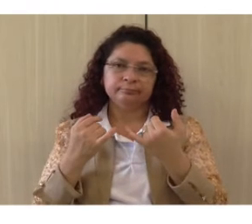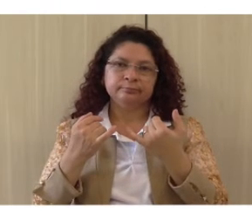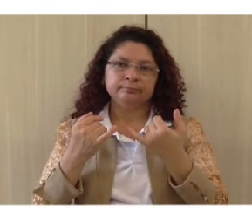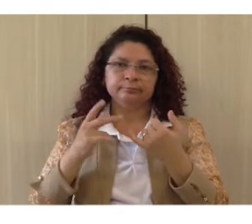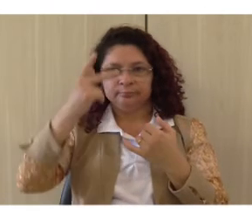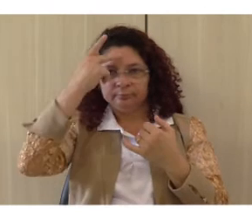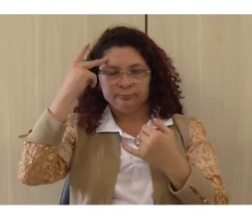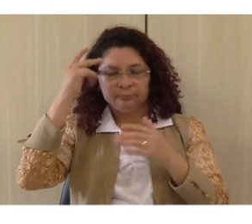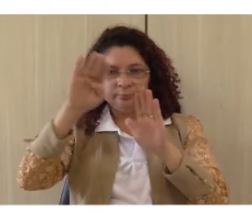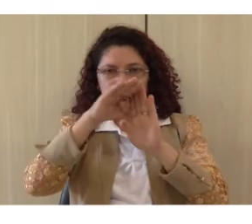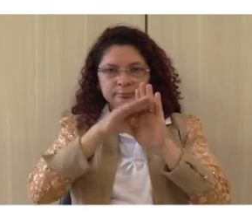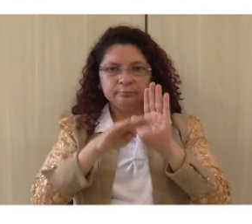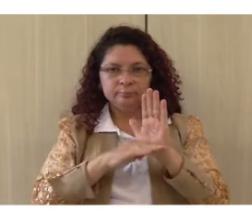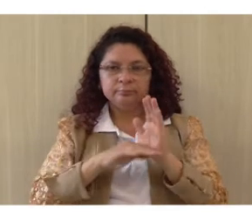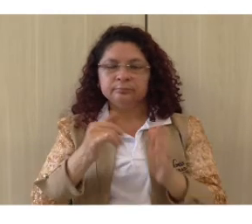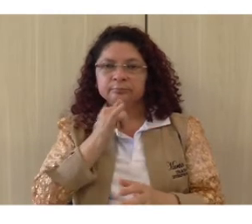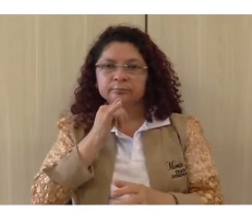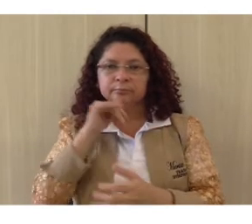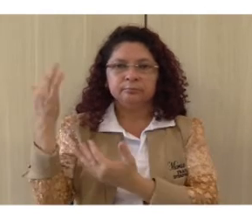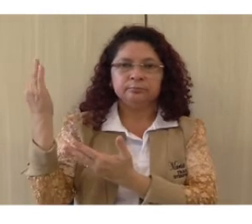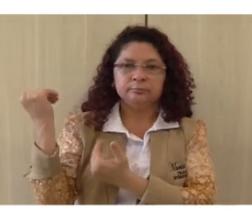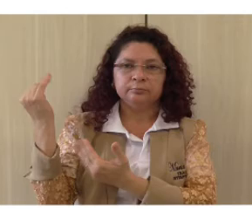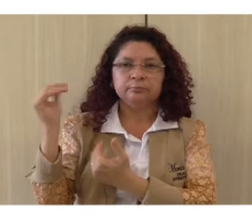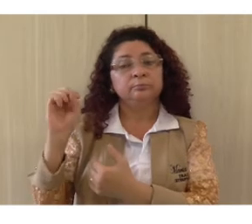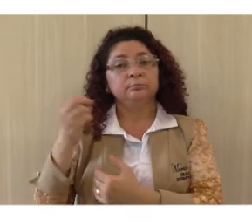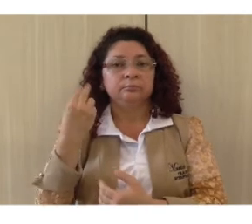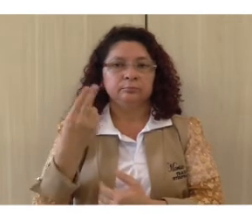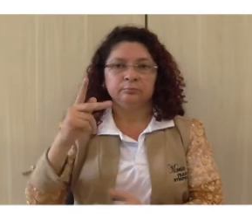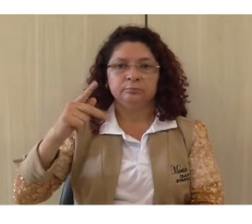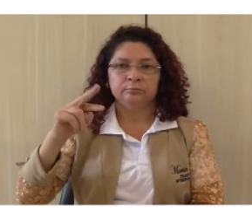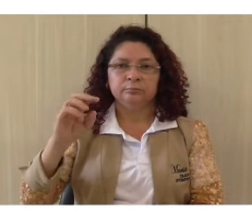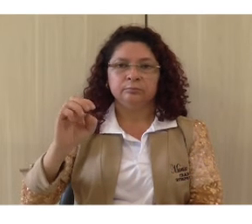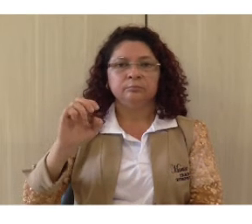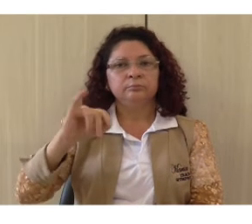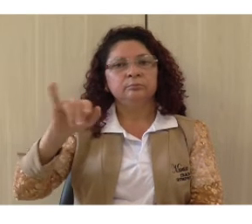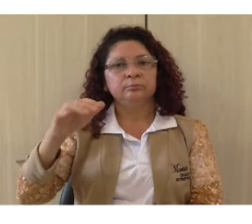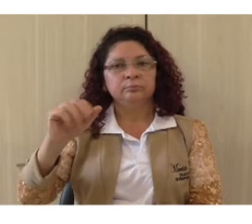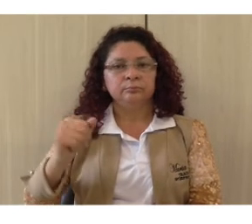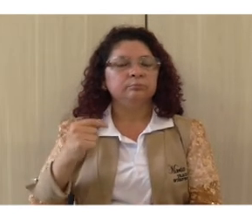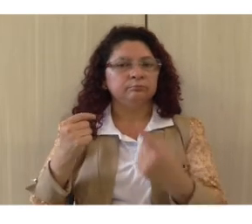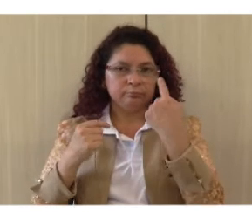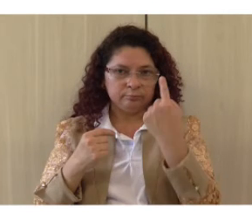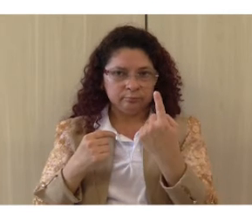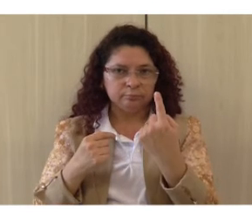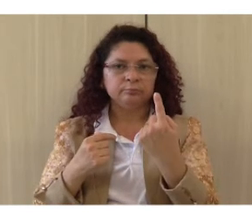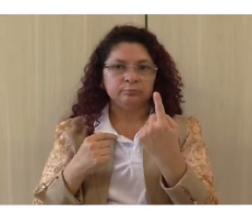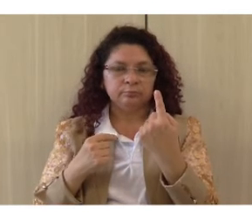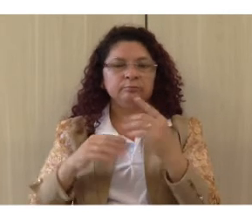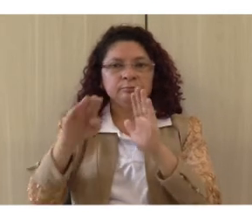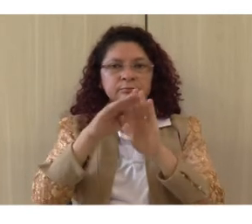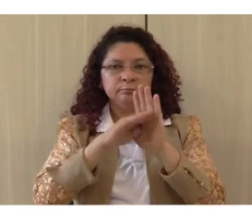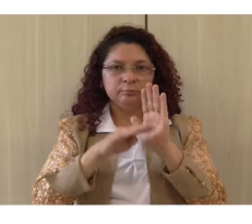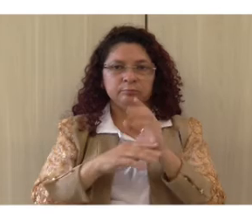médio em etapas, exemplo, EJA ou ProEJA, deverá ser inserida uma única média das